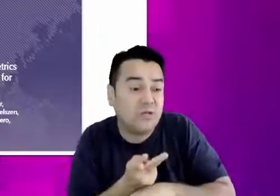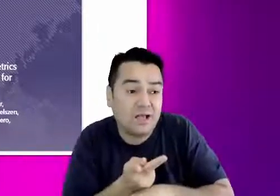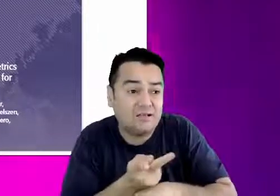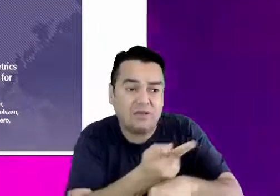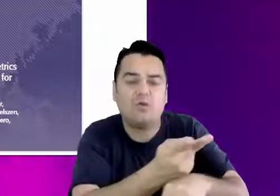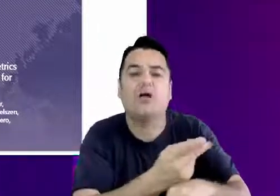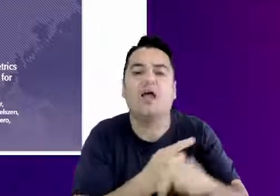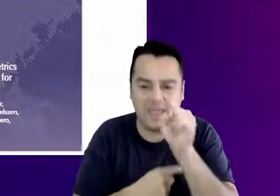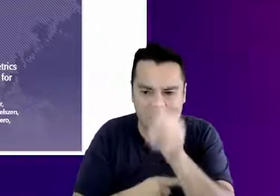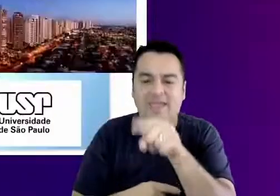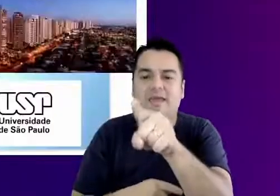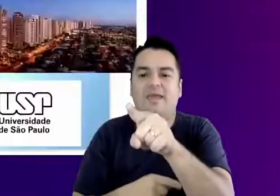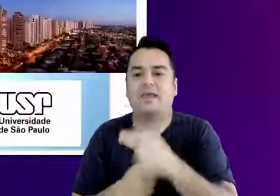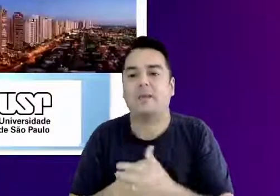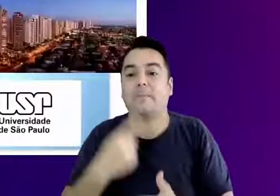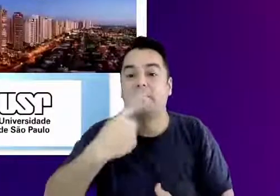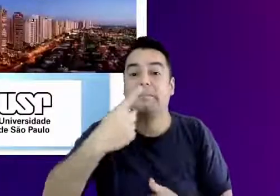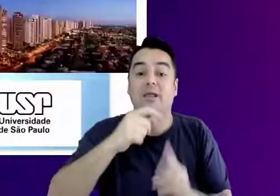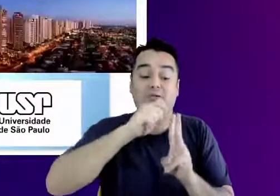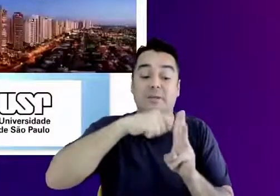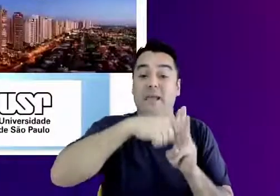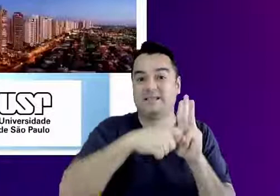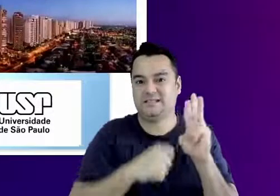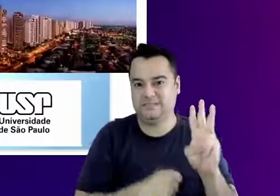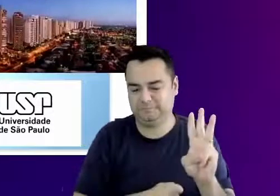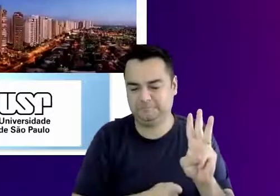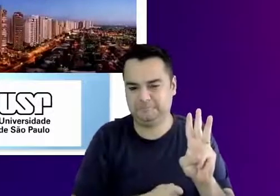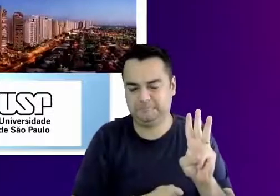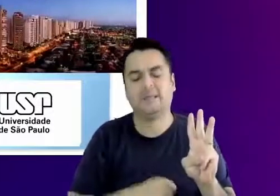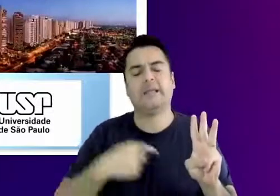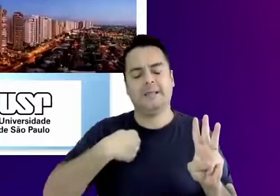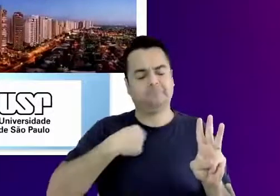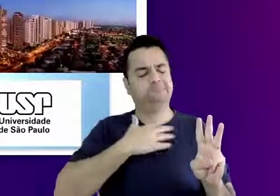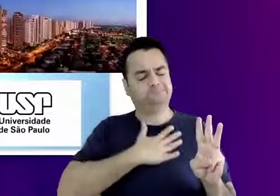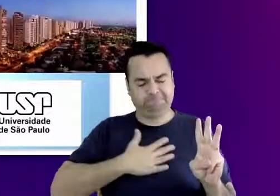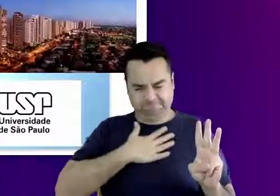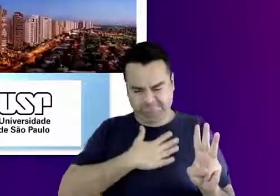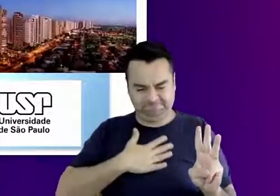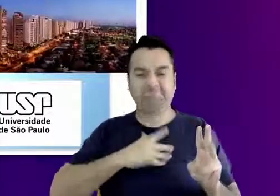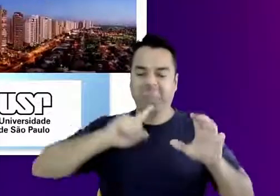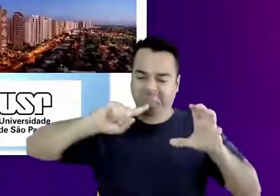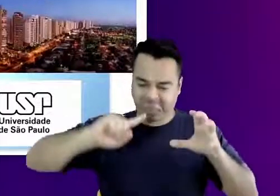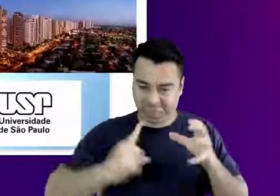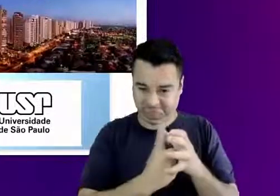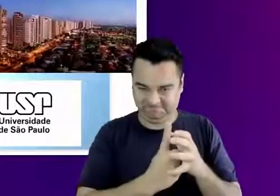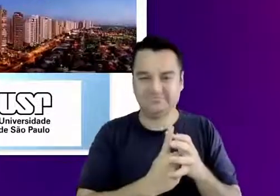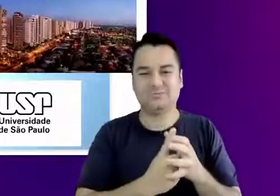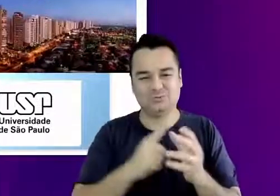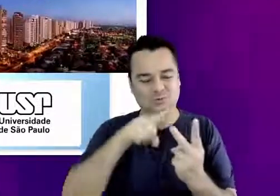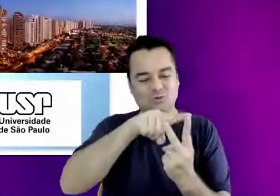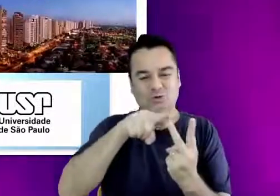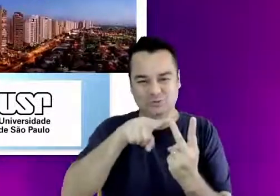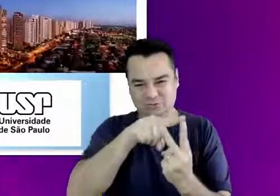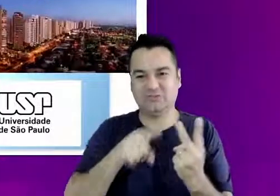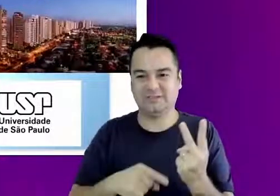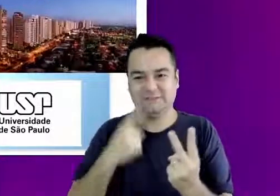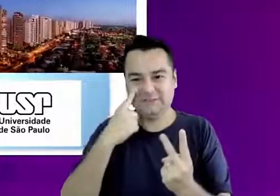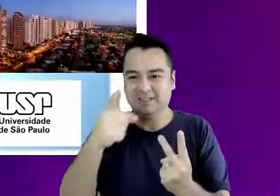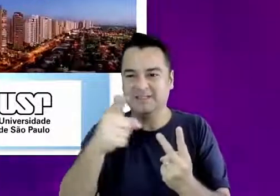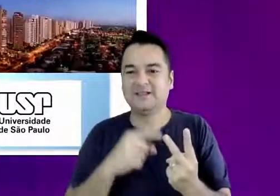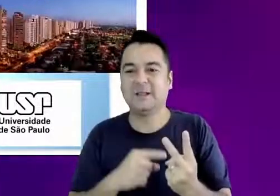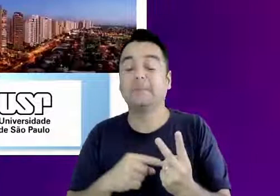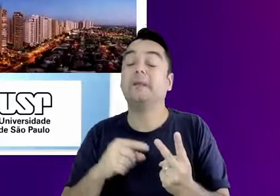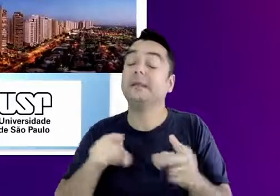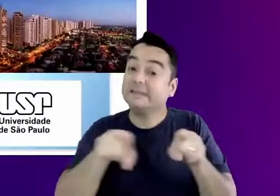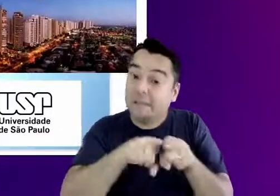primeiro trimestre. Eu tive o prazer de fazer parte de 2 desses guidelines, da ESOG e da FIGO, e também tive o prazer